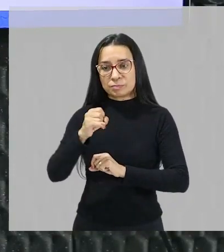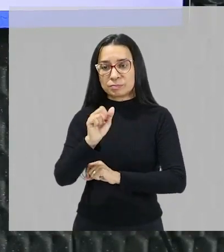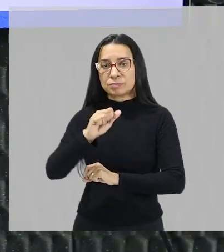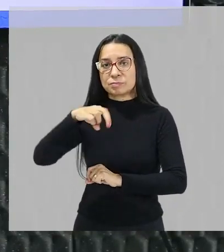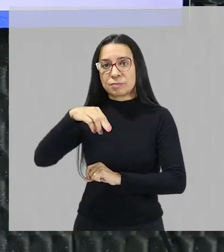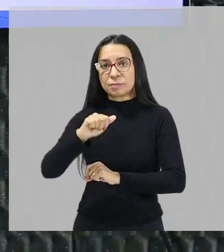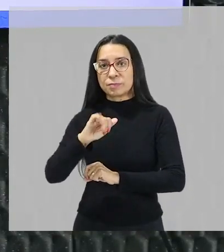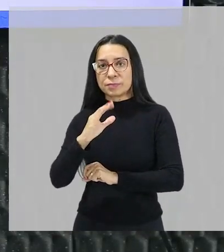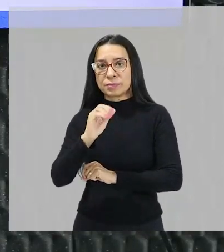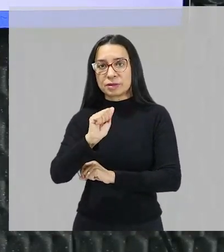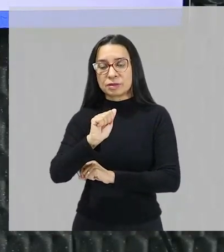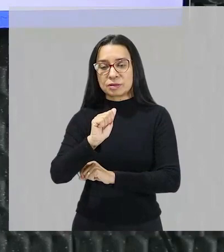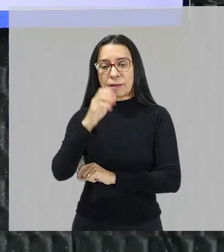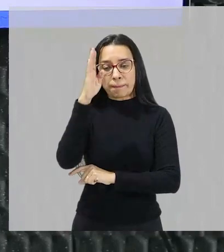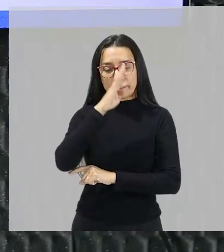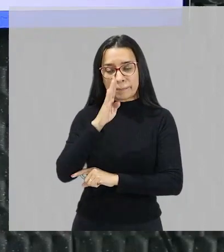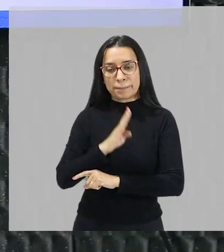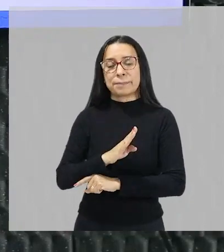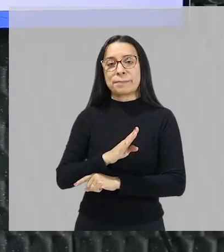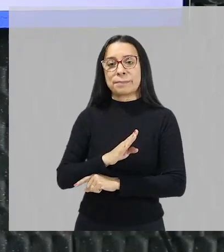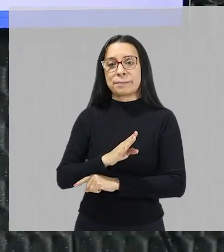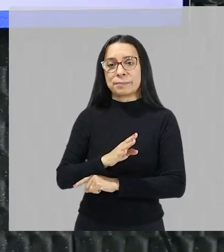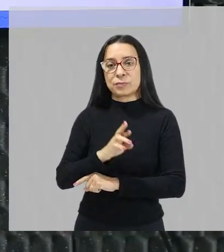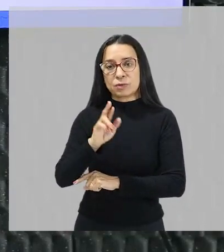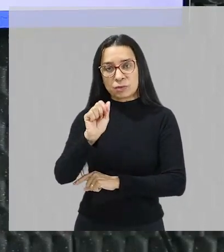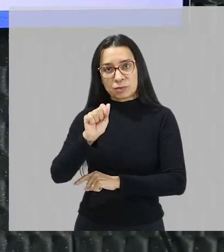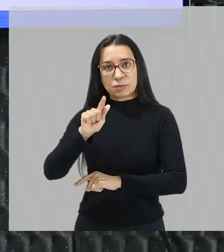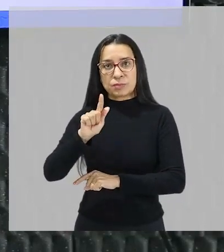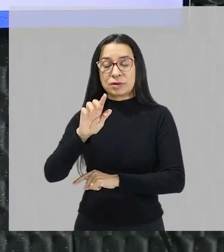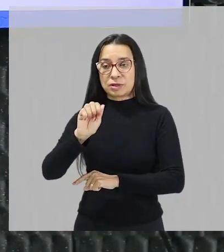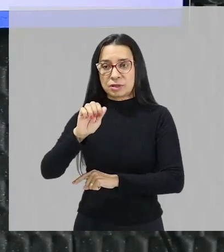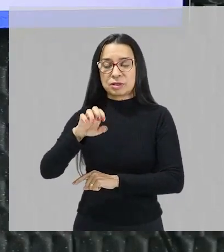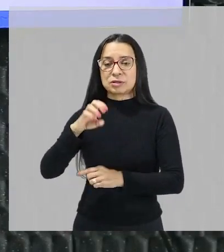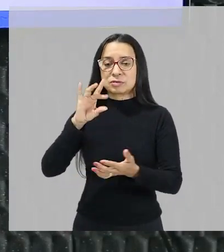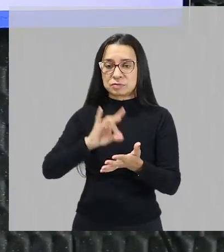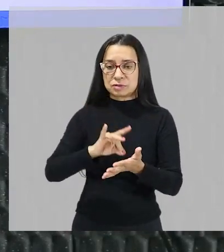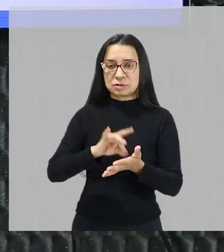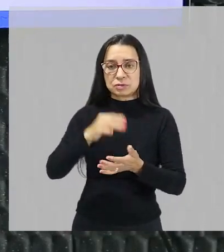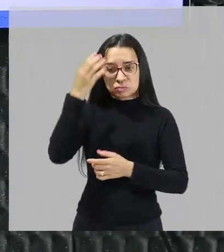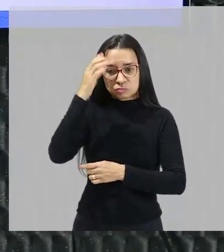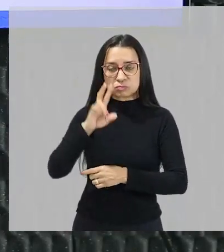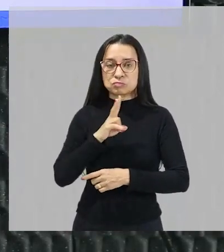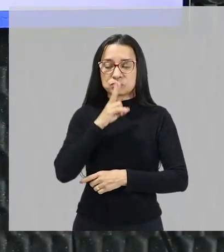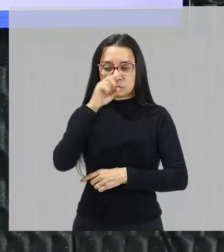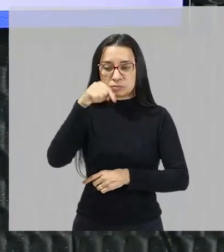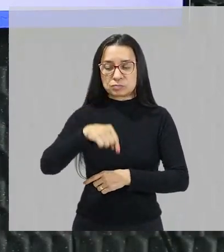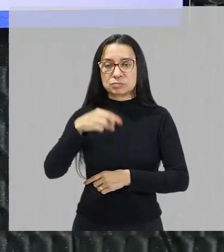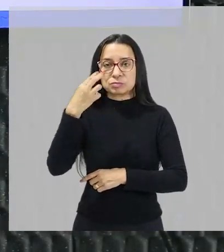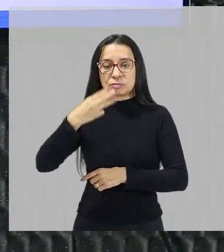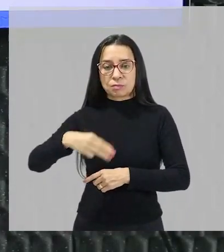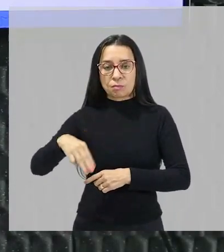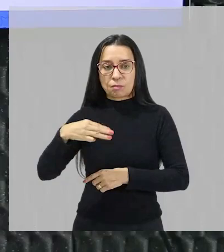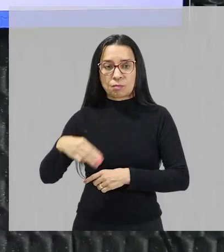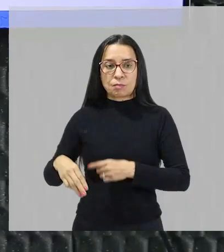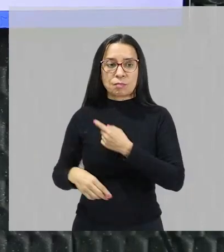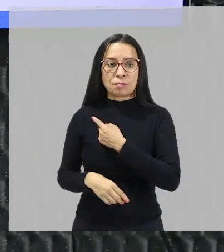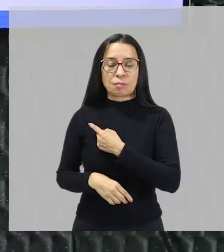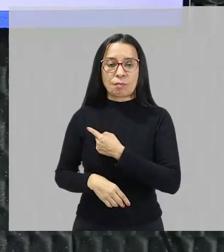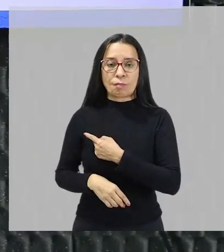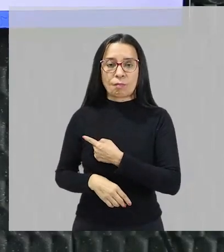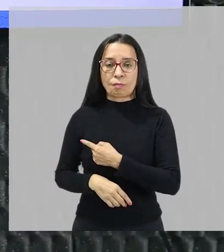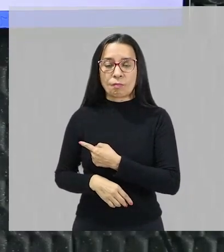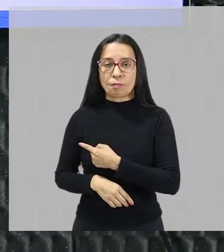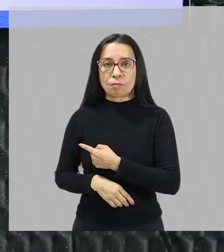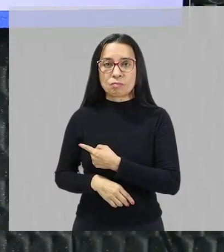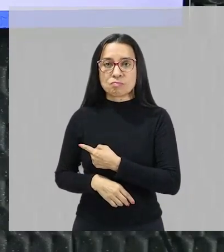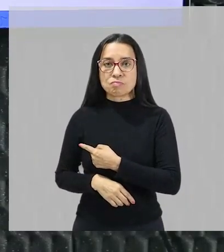brasileira. Então o reggae, de fato, é uma cultura muito forte aqui, a cultura do reggae. Considerada por alguns capital brasileira